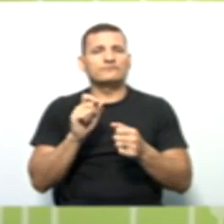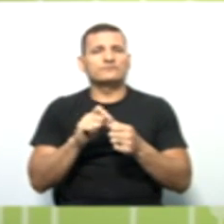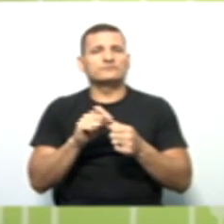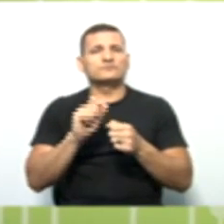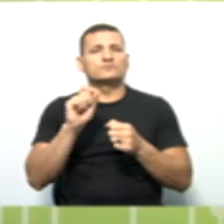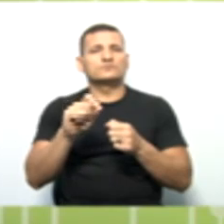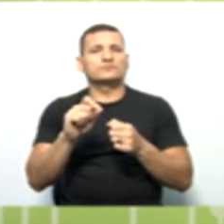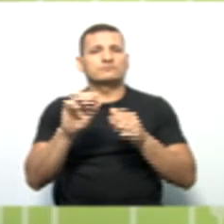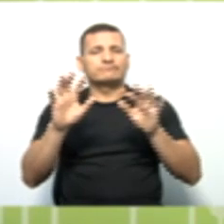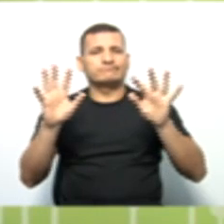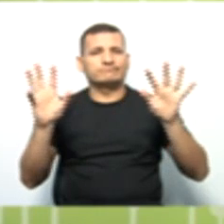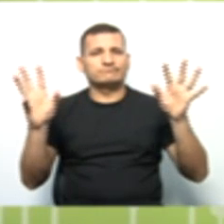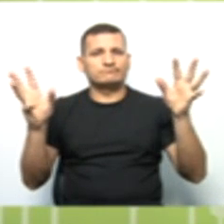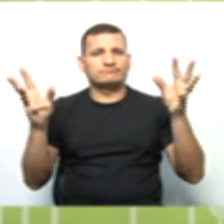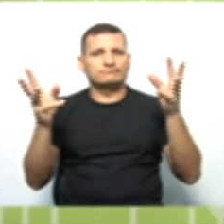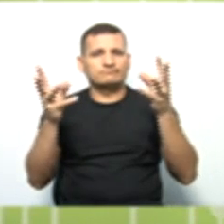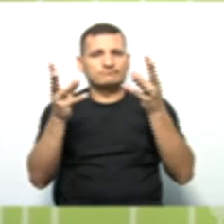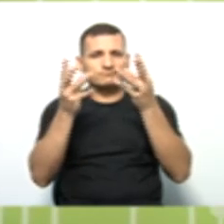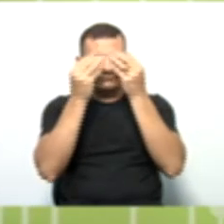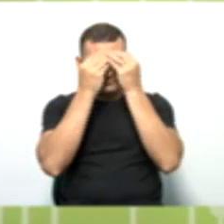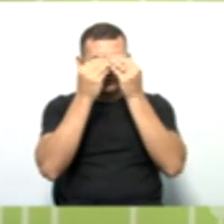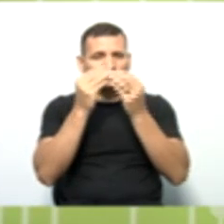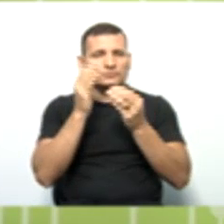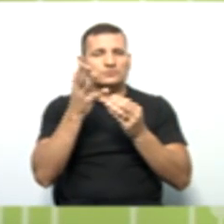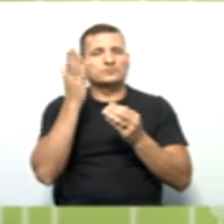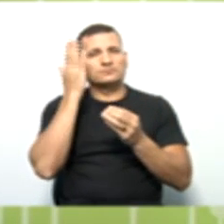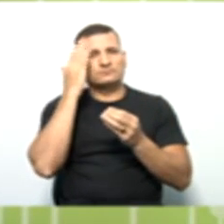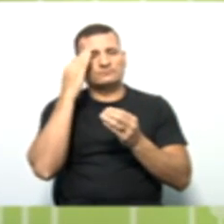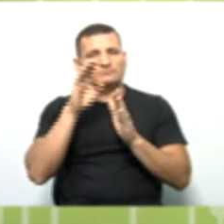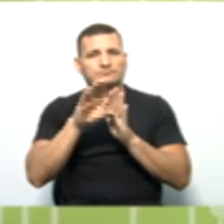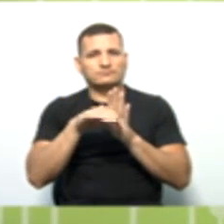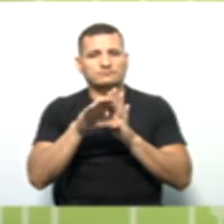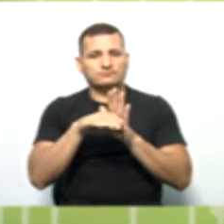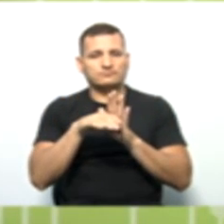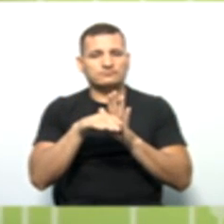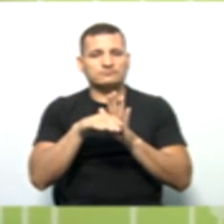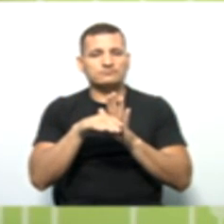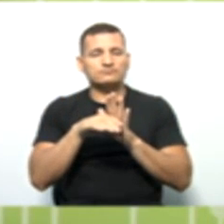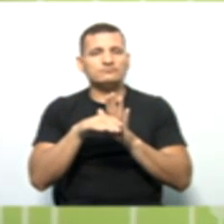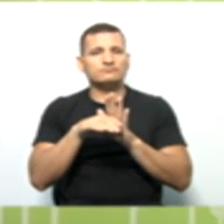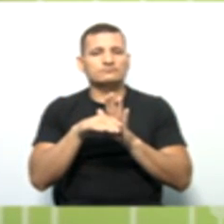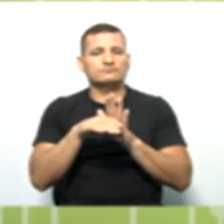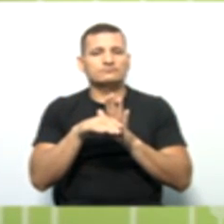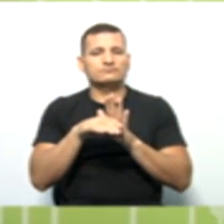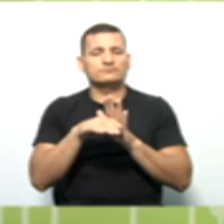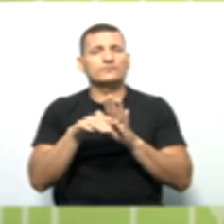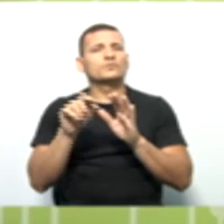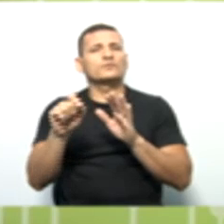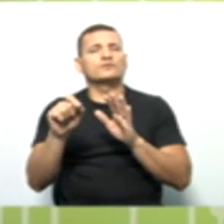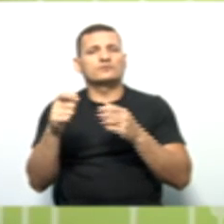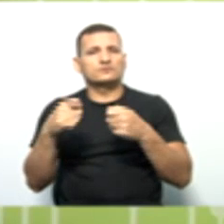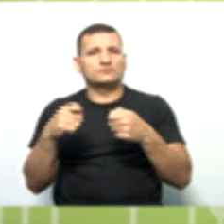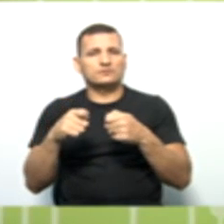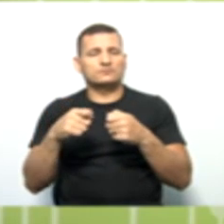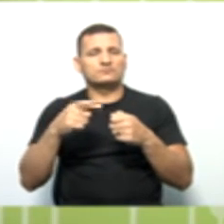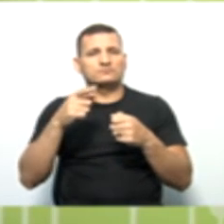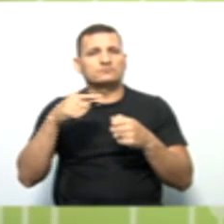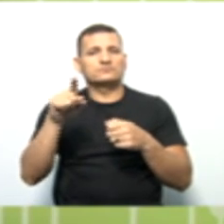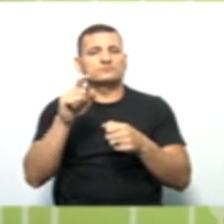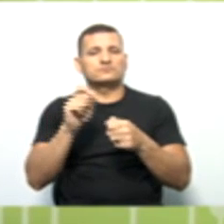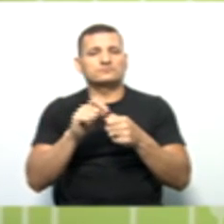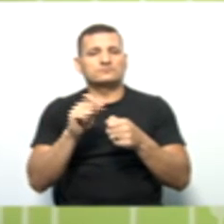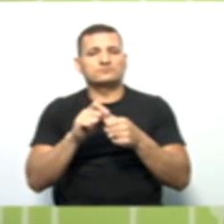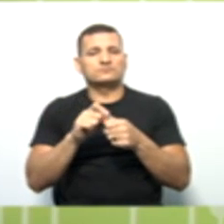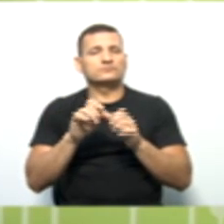né? Você vai fazer abstração, vocês já sabem o conceito, acredito, daquilo que é necessário para você realizar o quê?